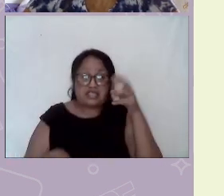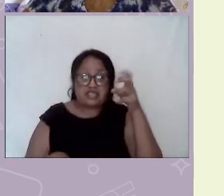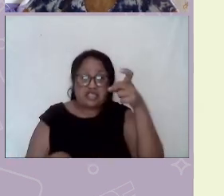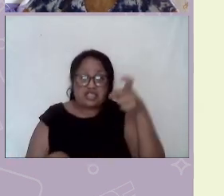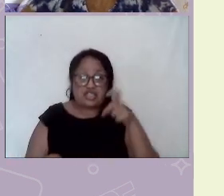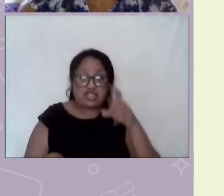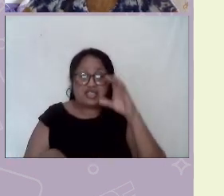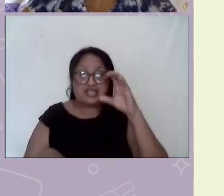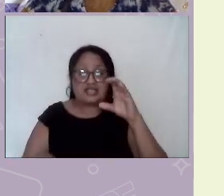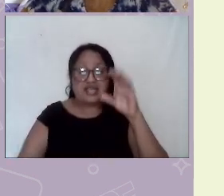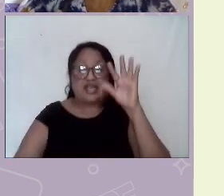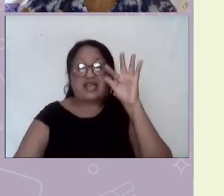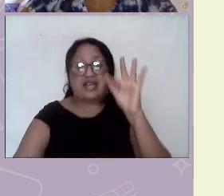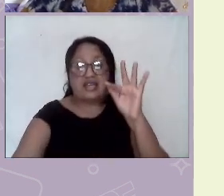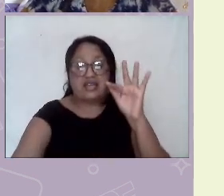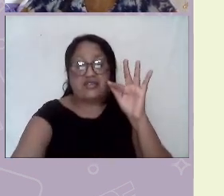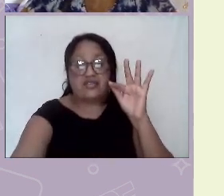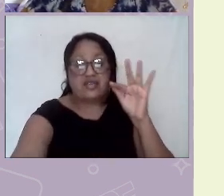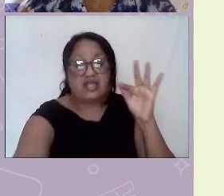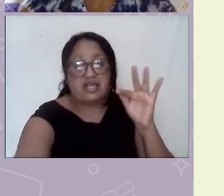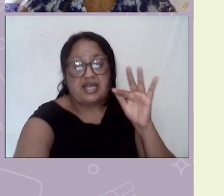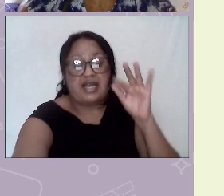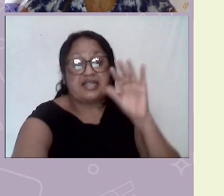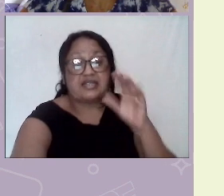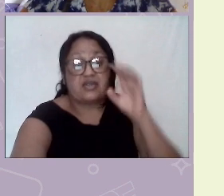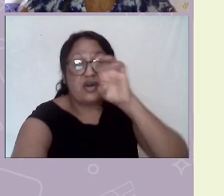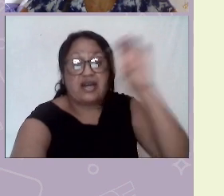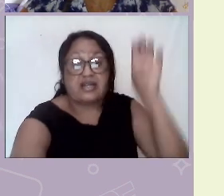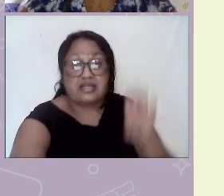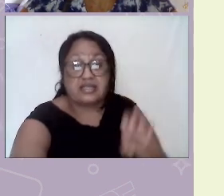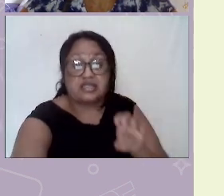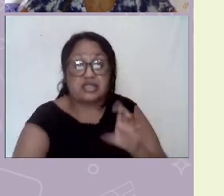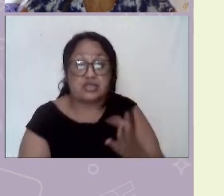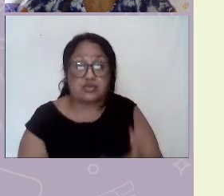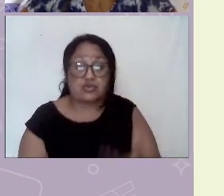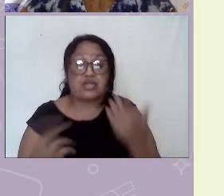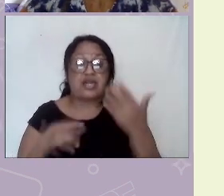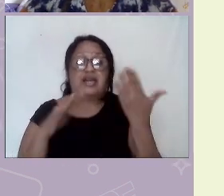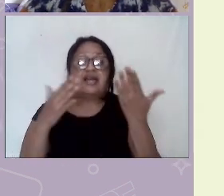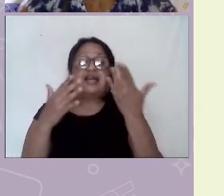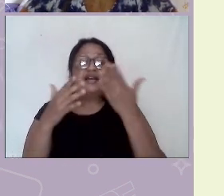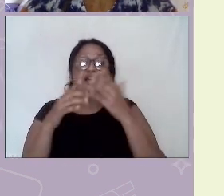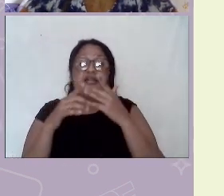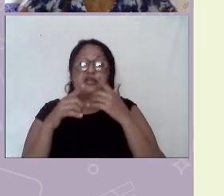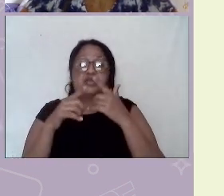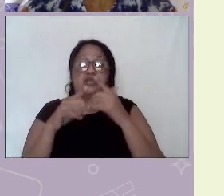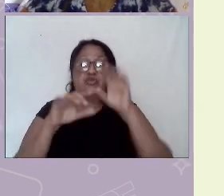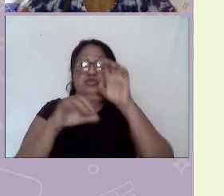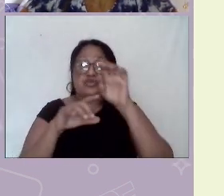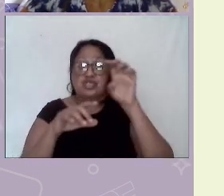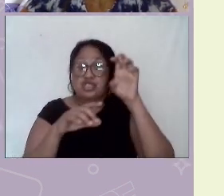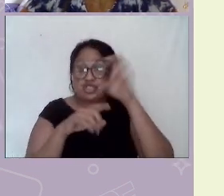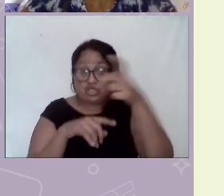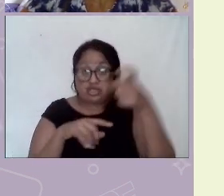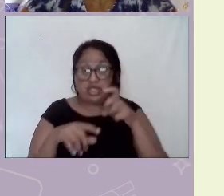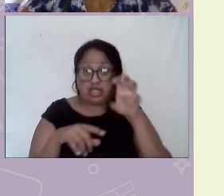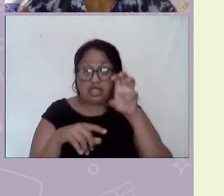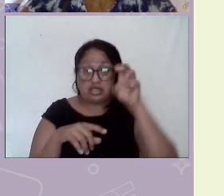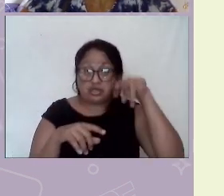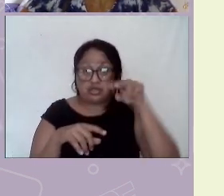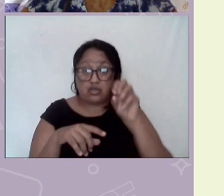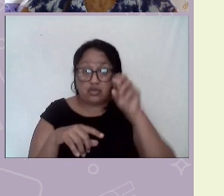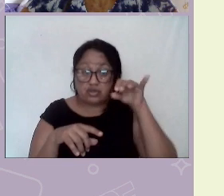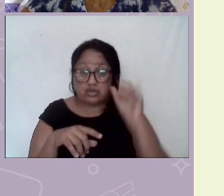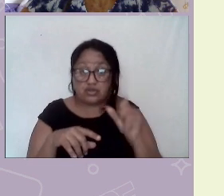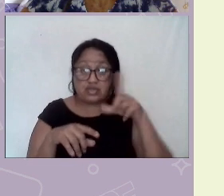então a estrutura do difluoreto de xenônio ou do floreto de xenônio o xenônio tá certo ele tem